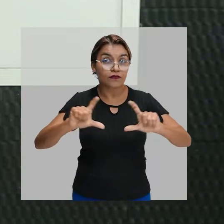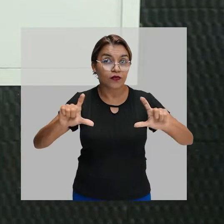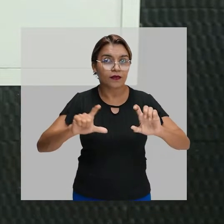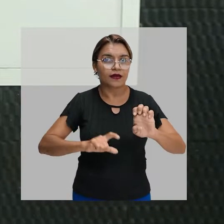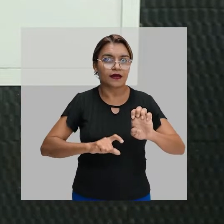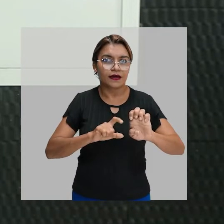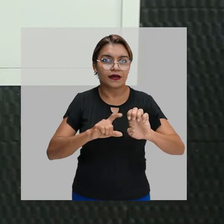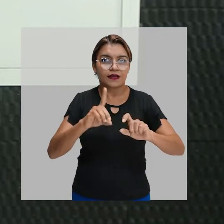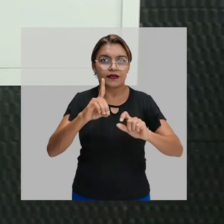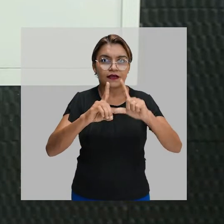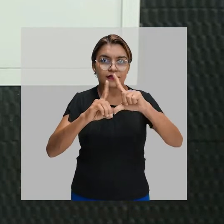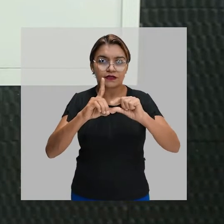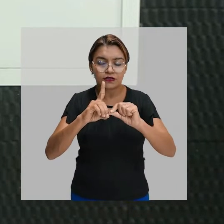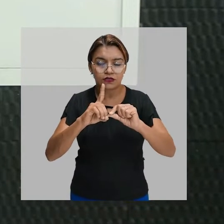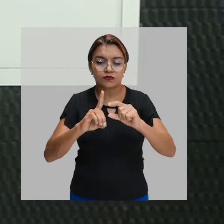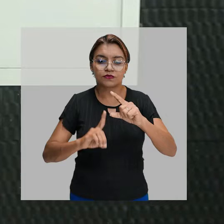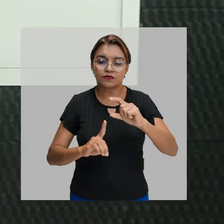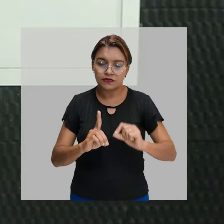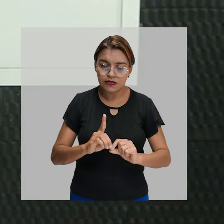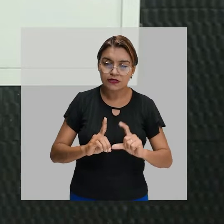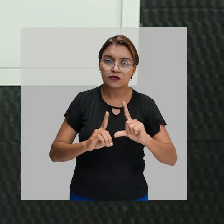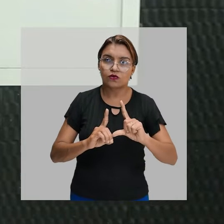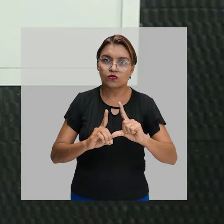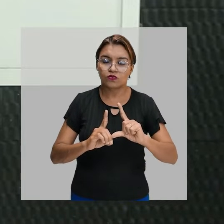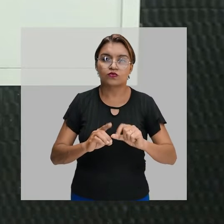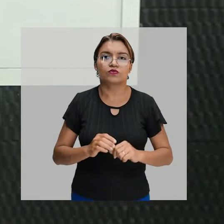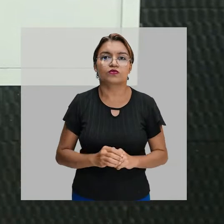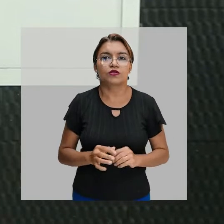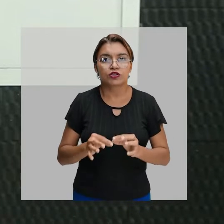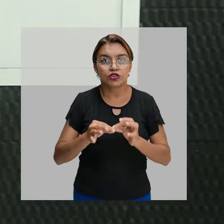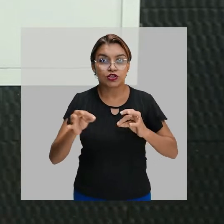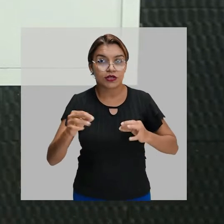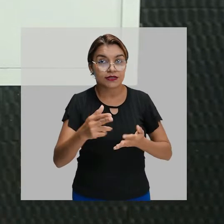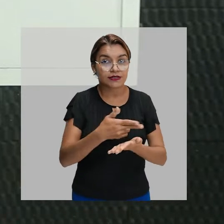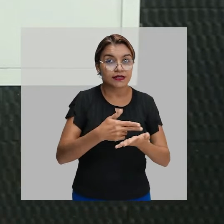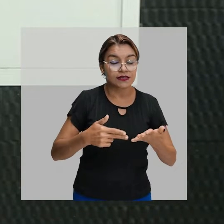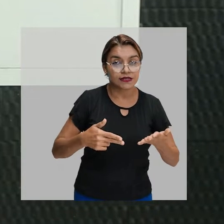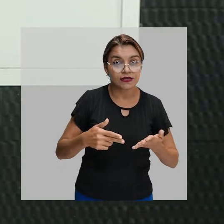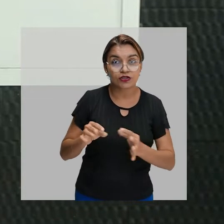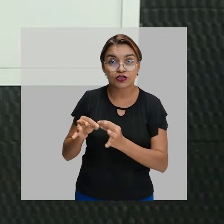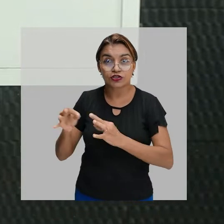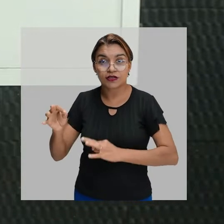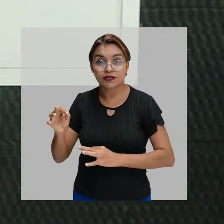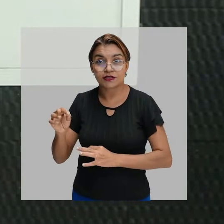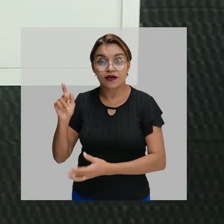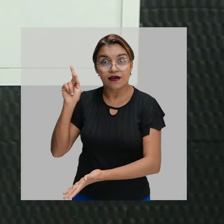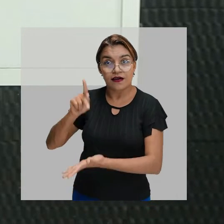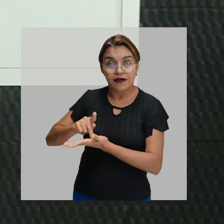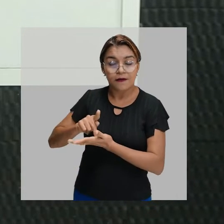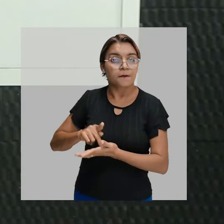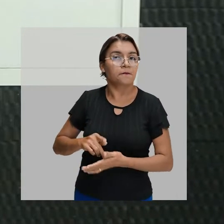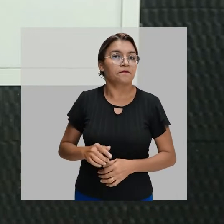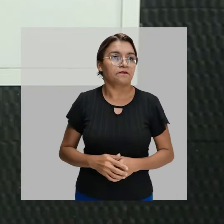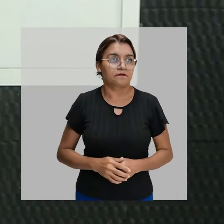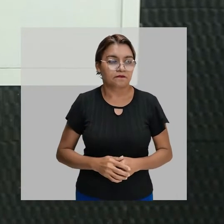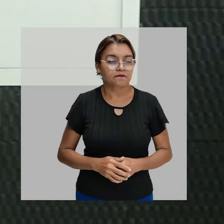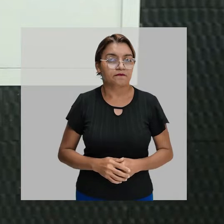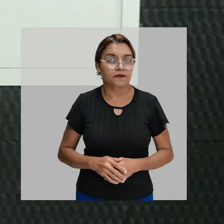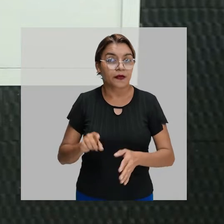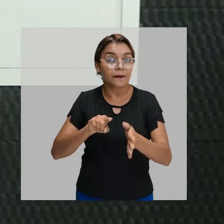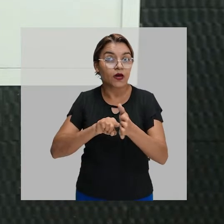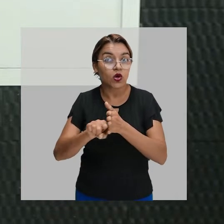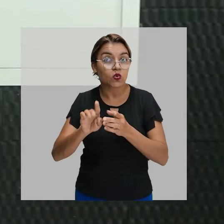de Zinho sobre Dezão distância no desenho sobre a distância real qual é o problema da questão